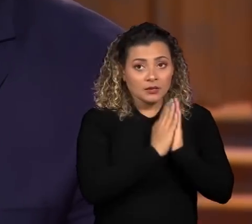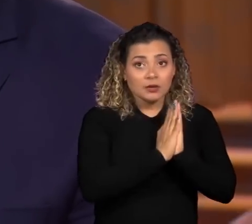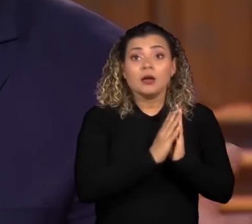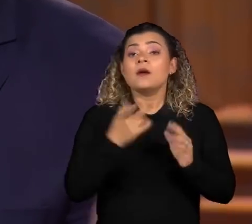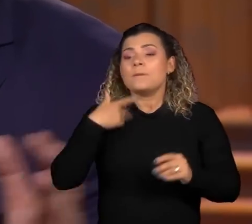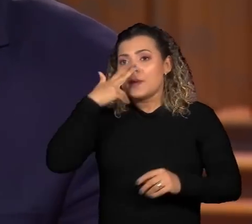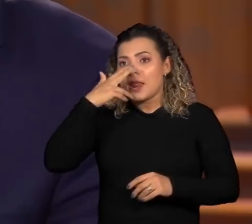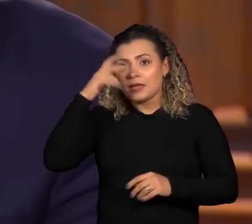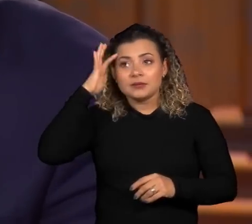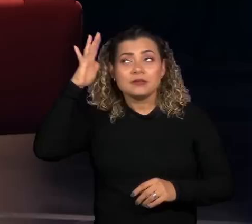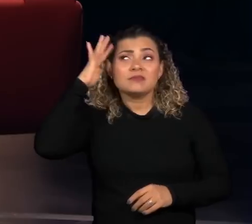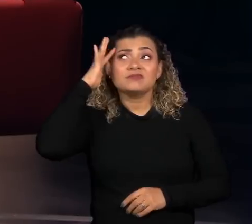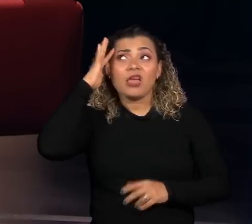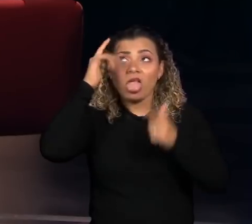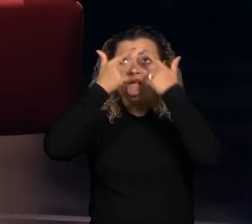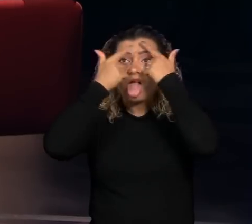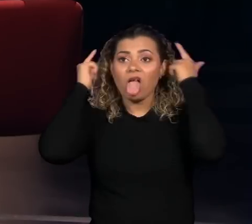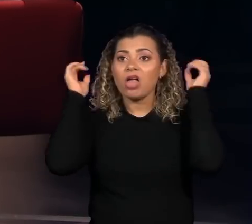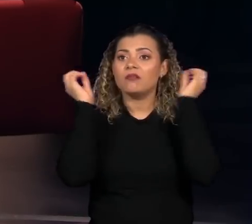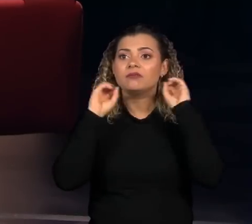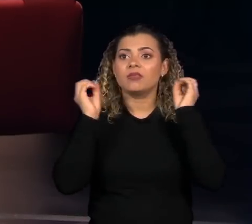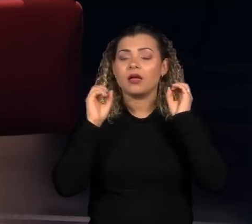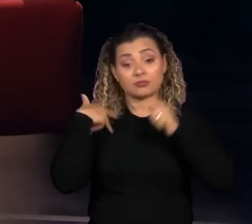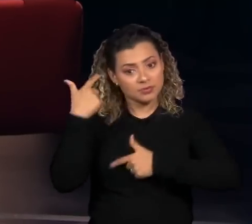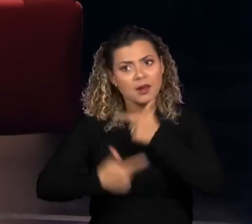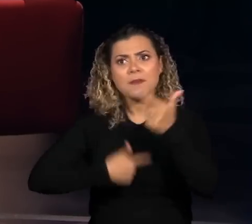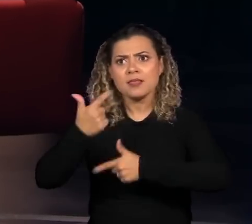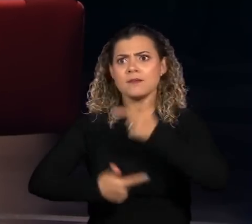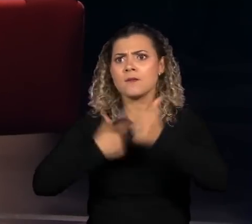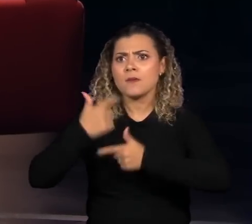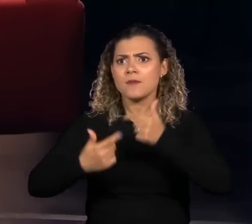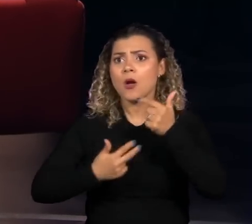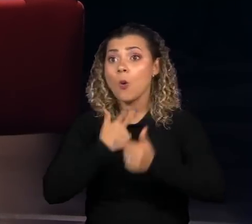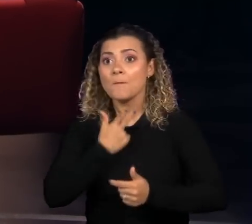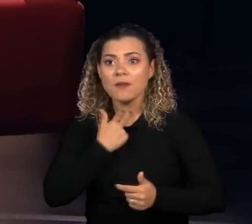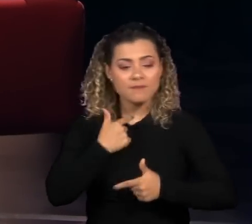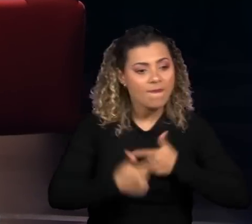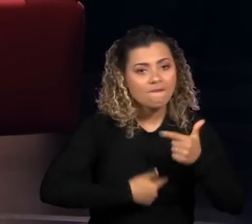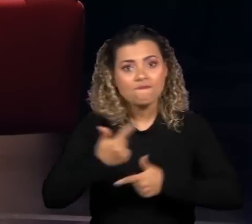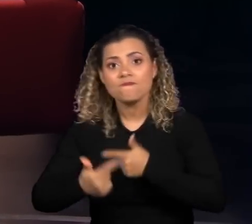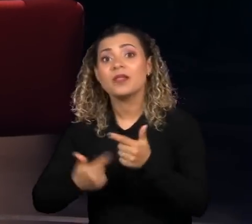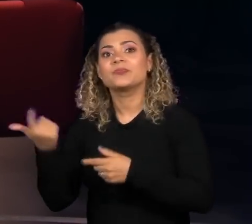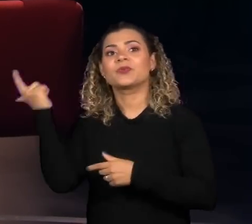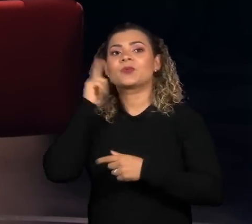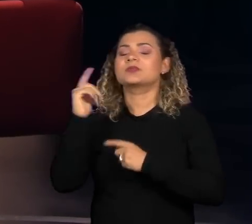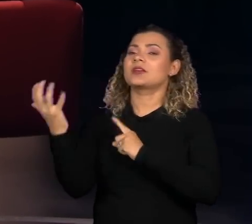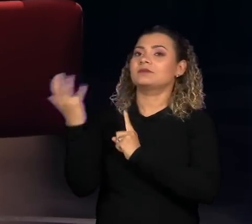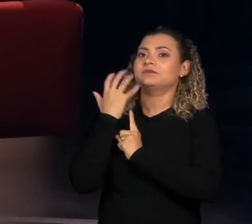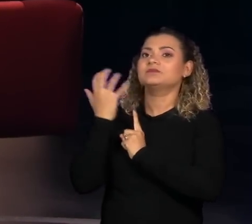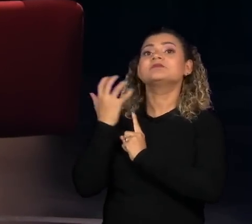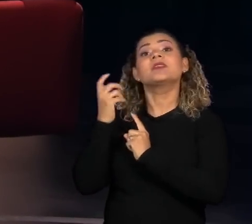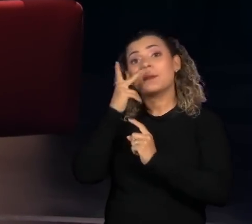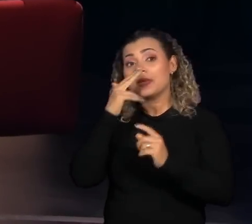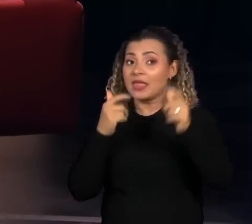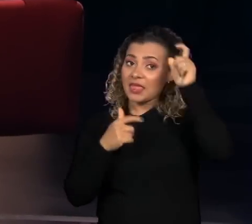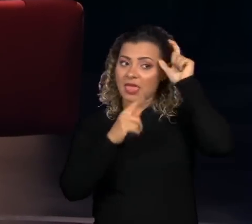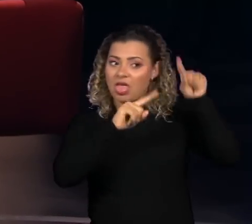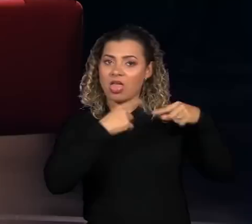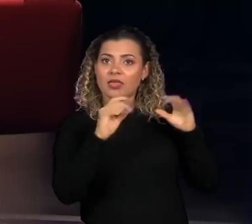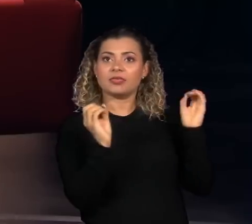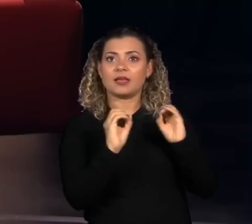Diabo, Santo Inácio de Loyola. Porque você tem que parar para imaginar que além, por exemplo, eu tenho uma TV,